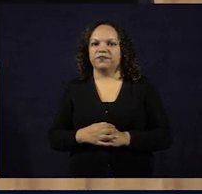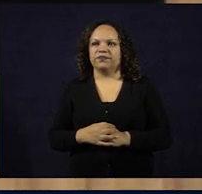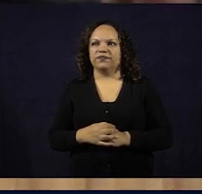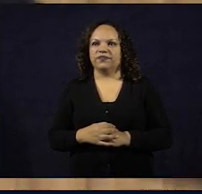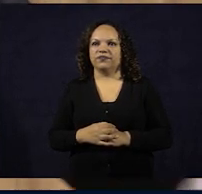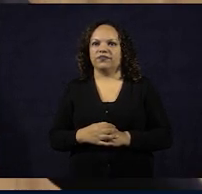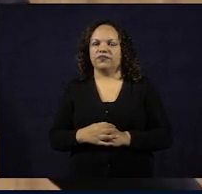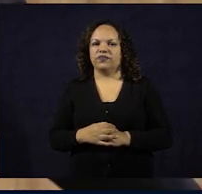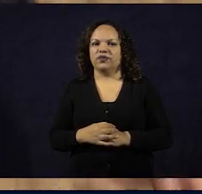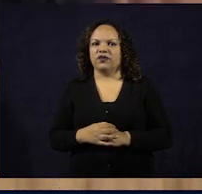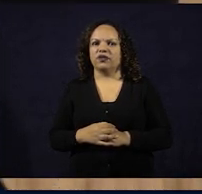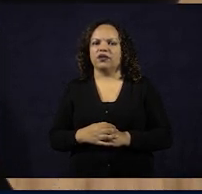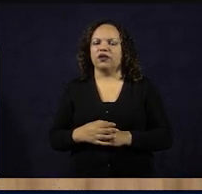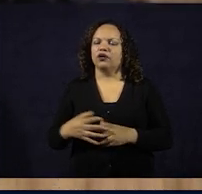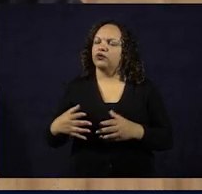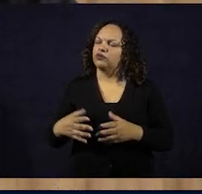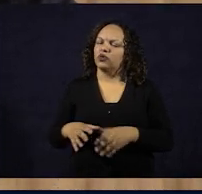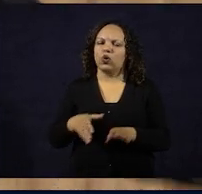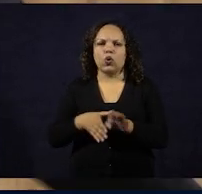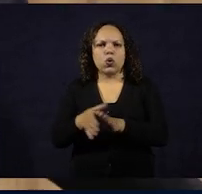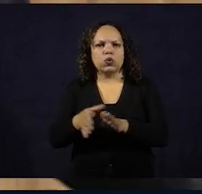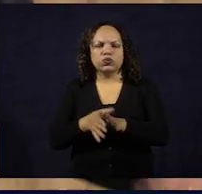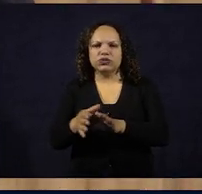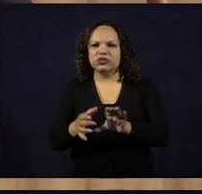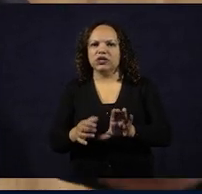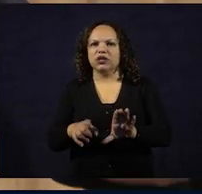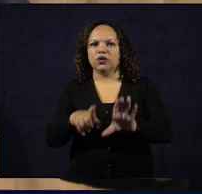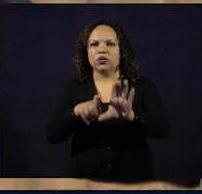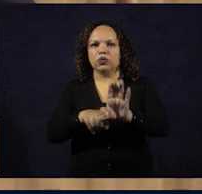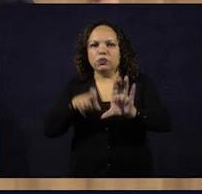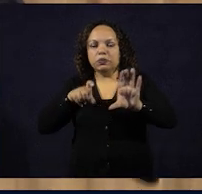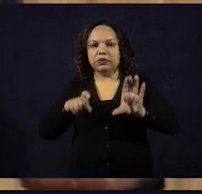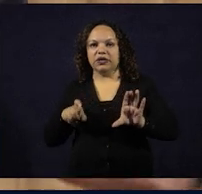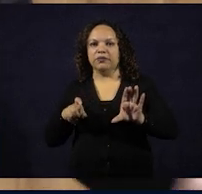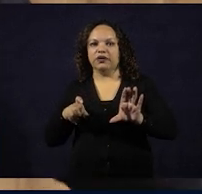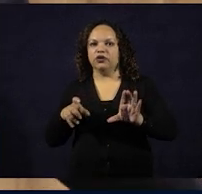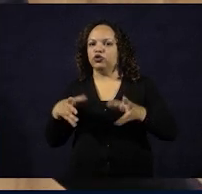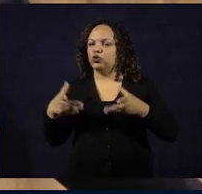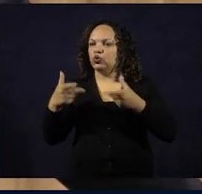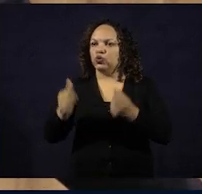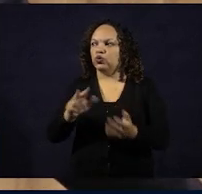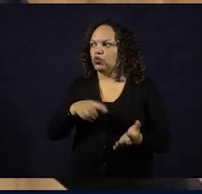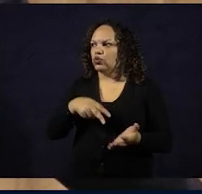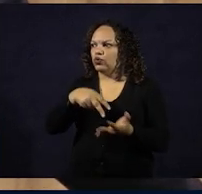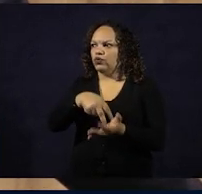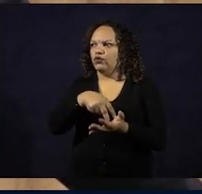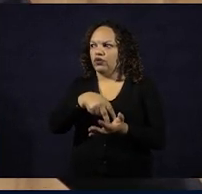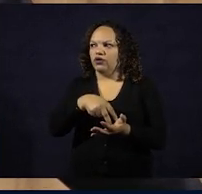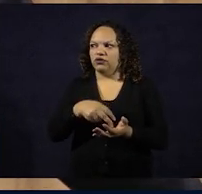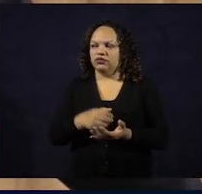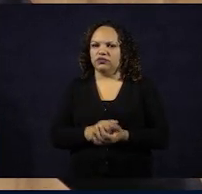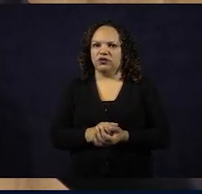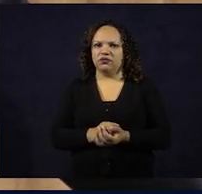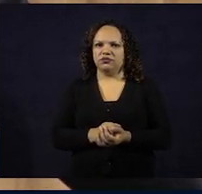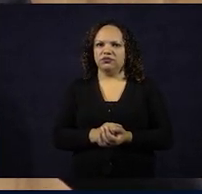trimestrais trimestrais conselho independente isso já tava tudo consolidado já